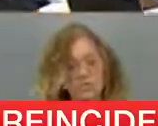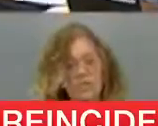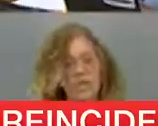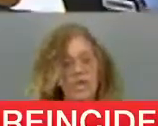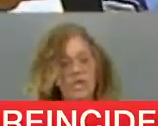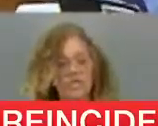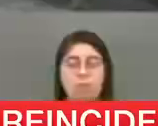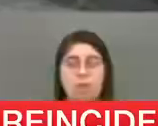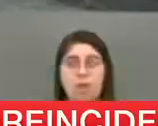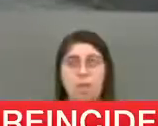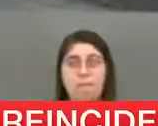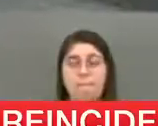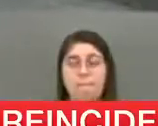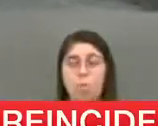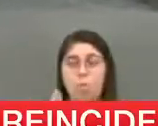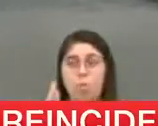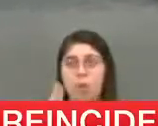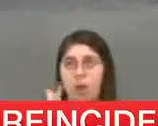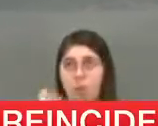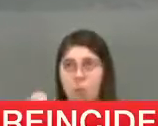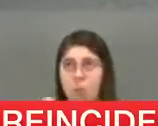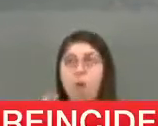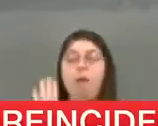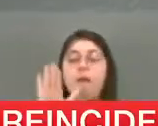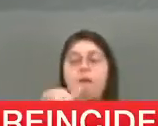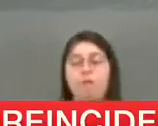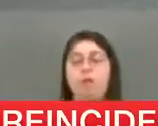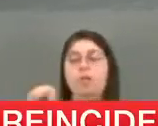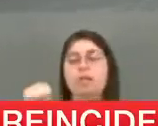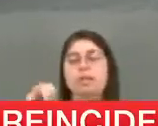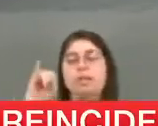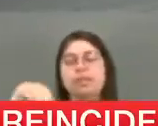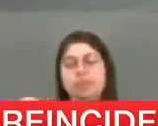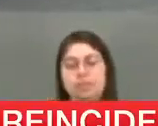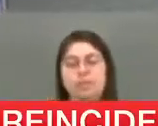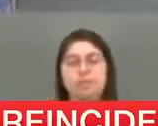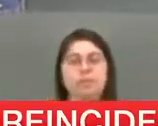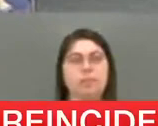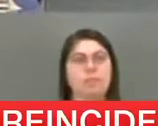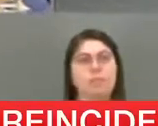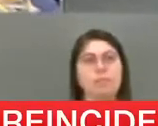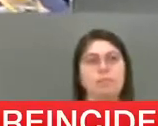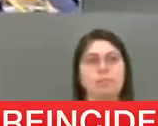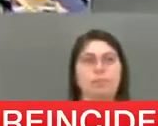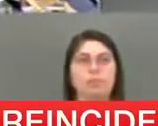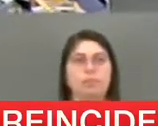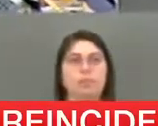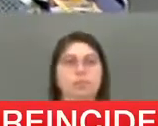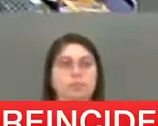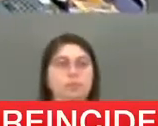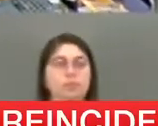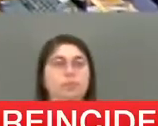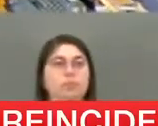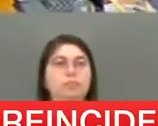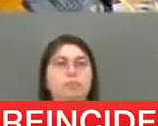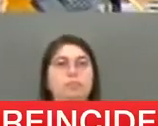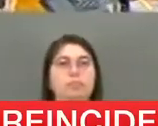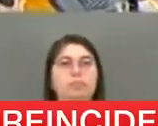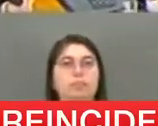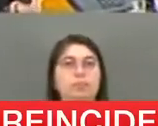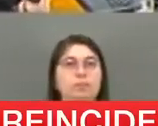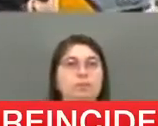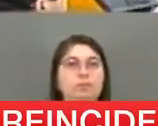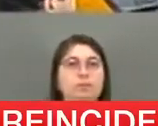que seria uma intervenção cirúrgica permanente para conter alibido e atividade sexual a ereção da pessoa mas a